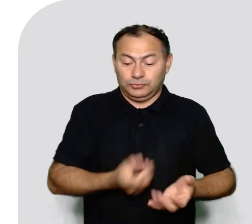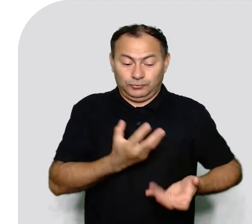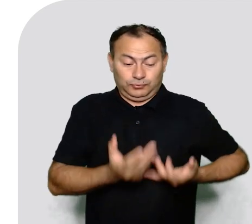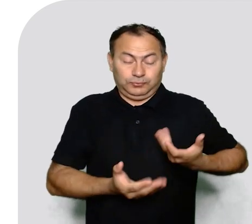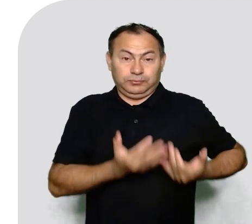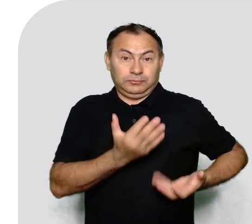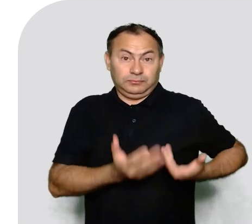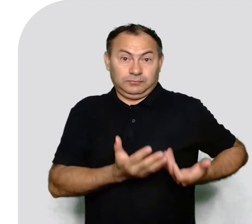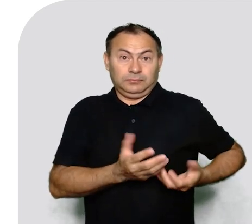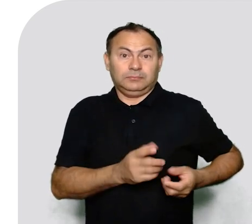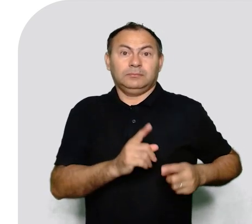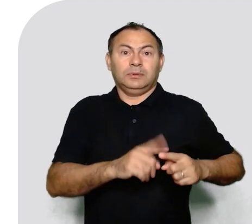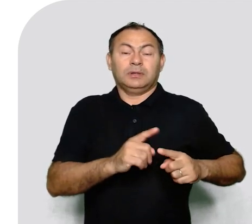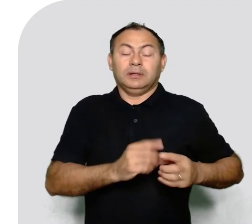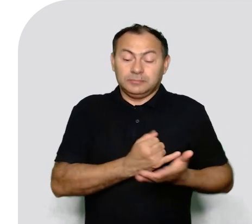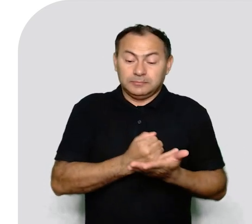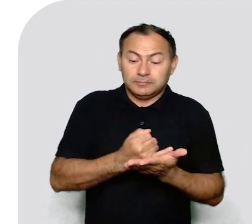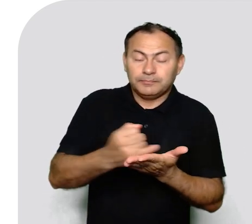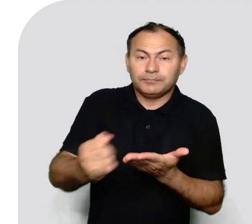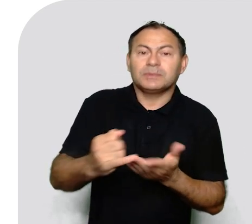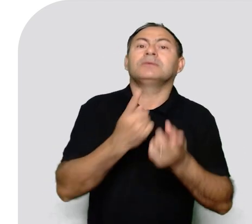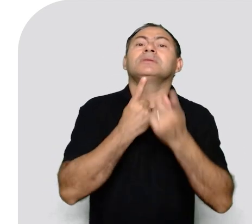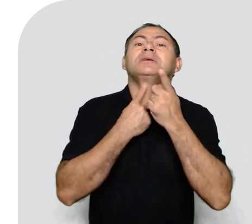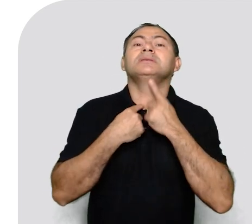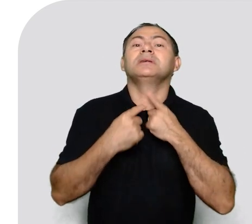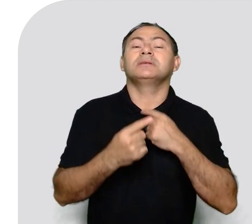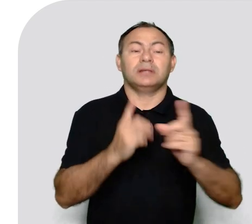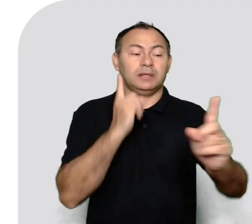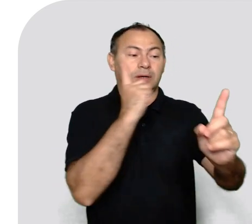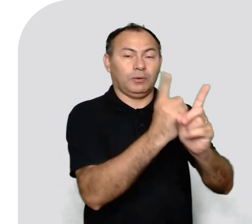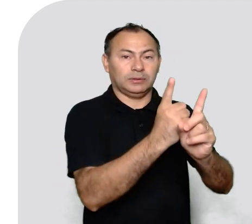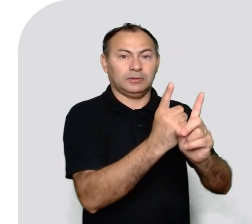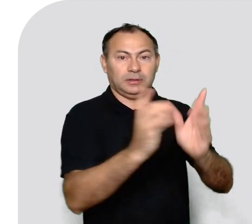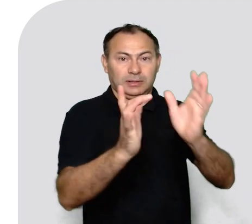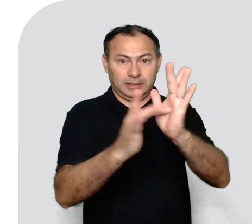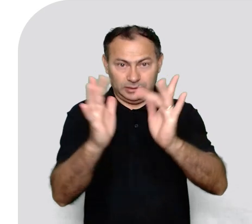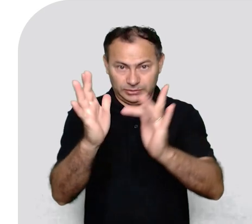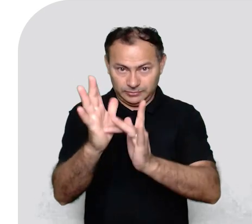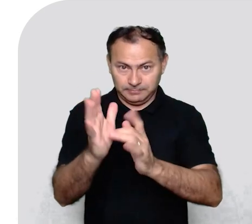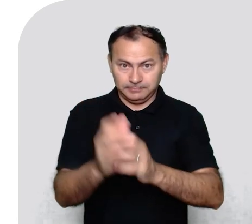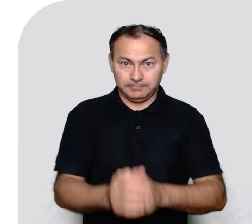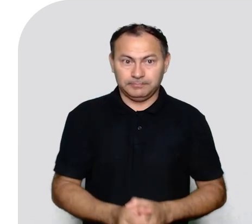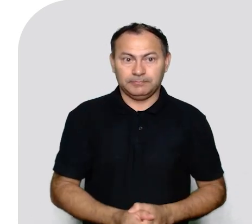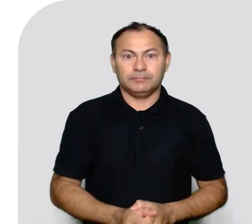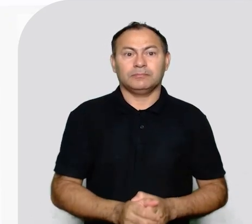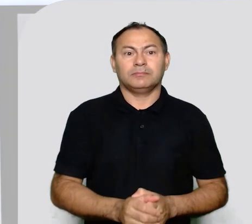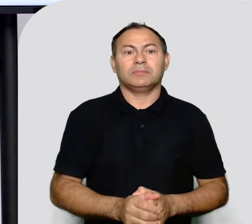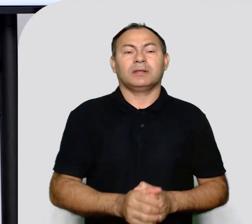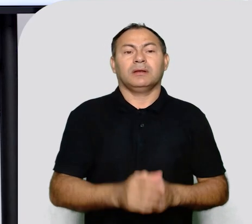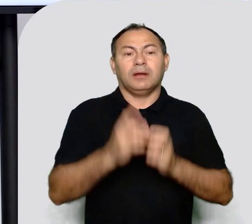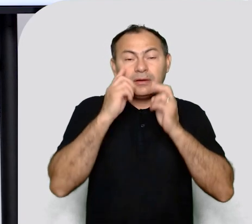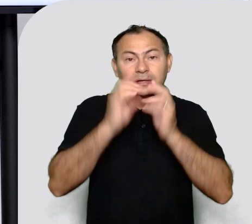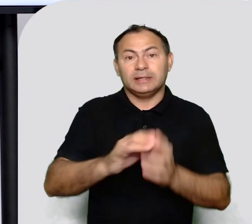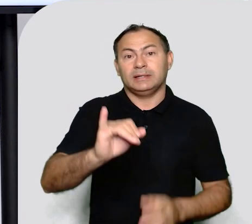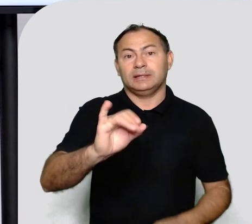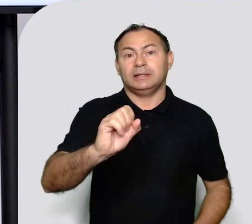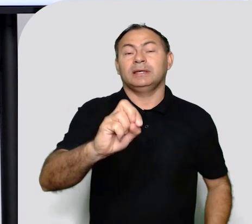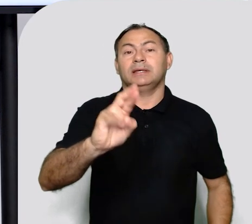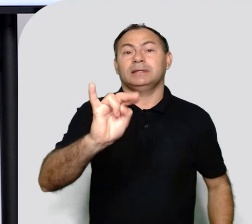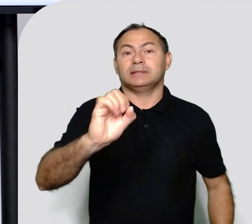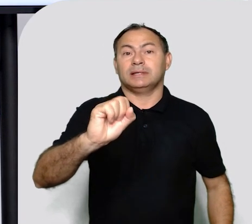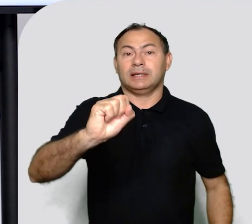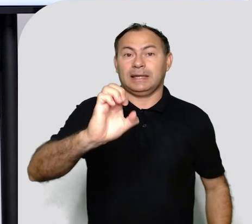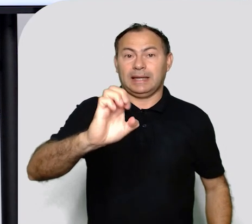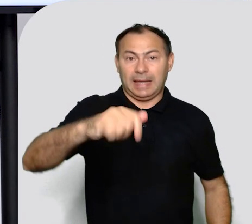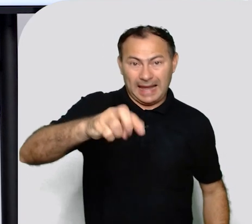os corações porque introduz o desejo de encontrar Cristo. Rino Fisichella também cita no